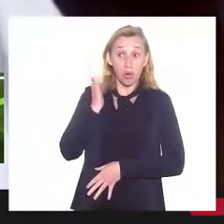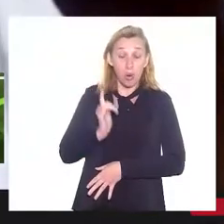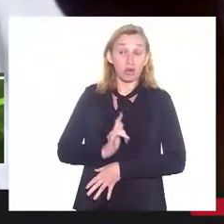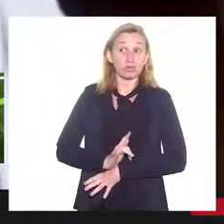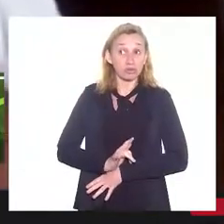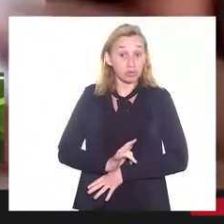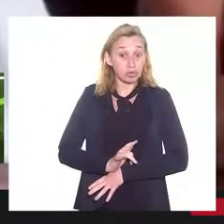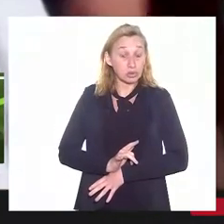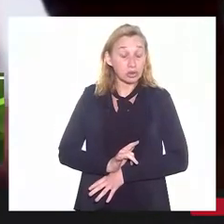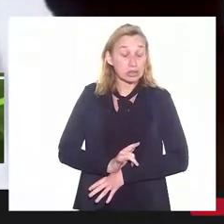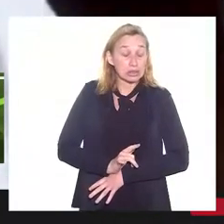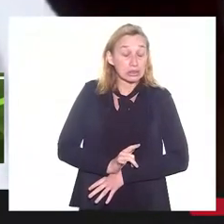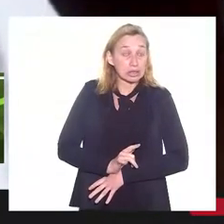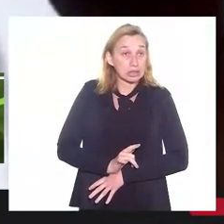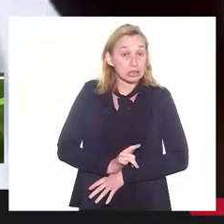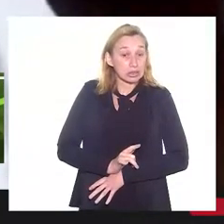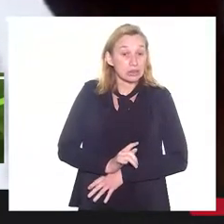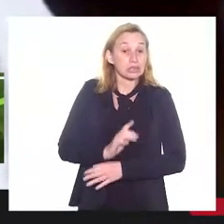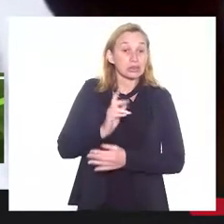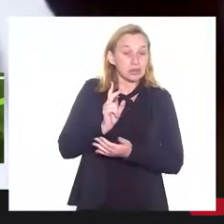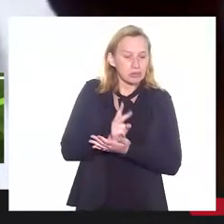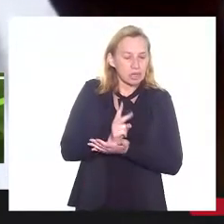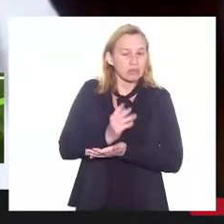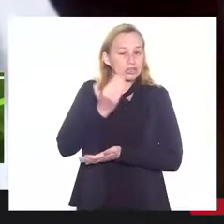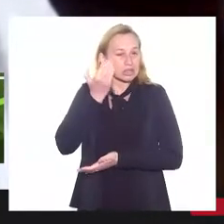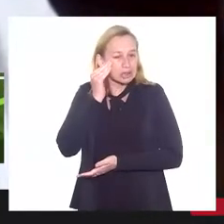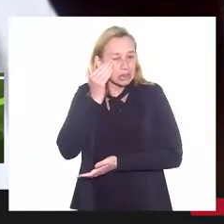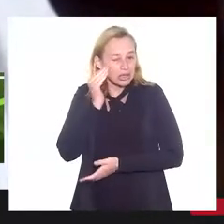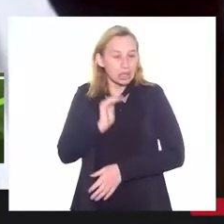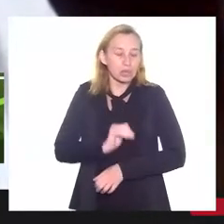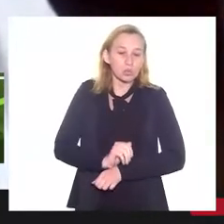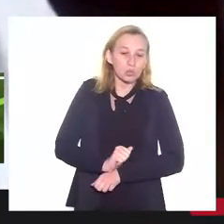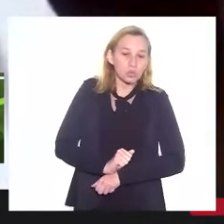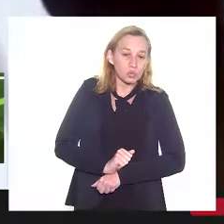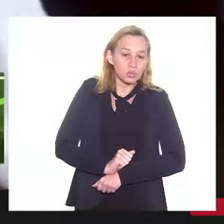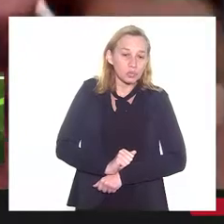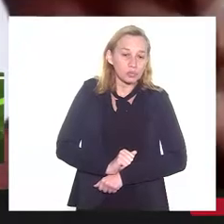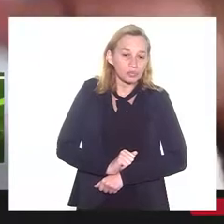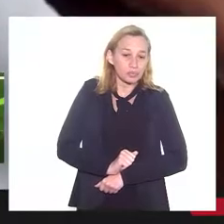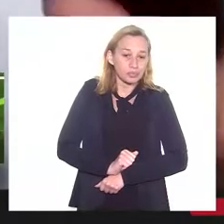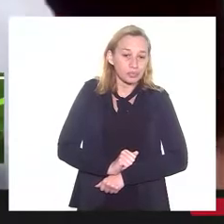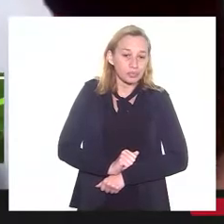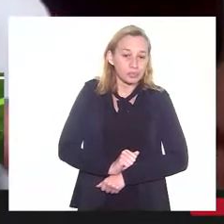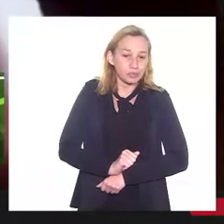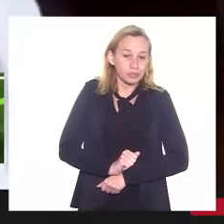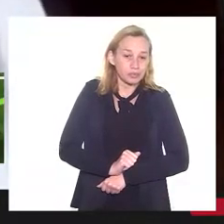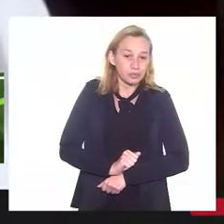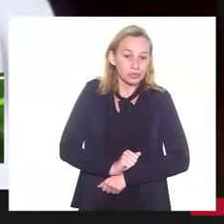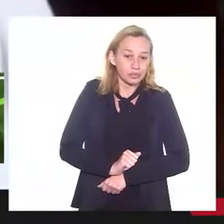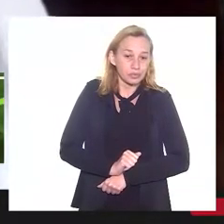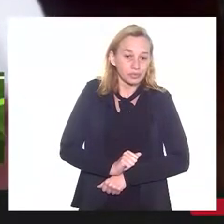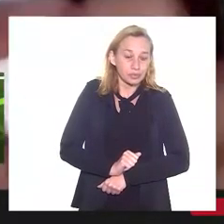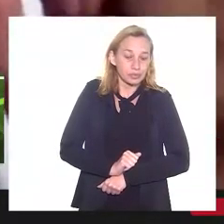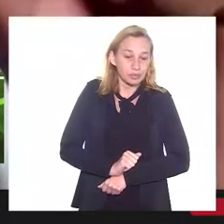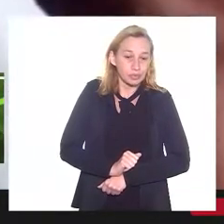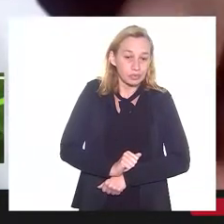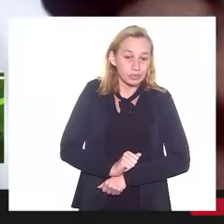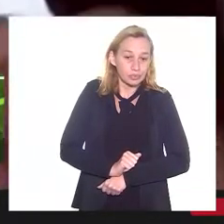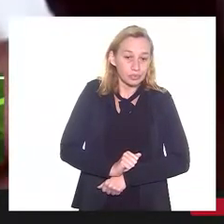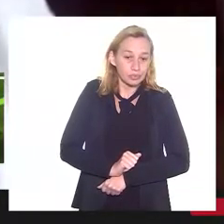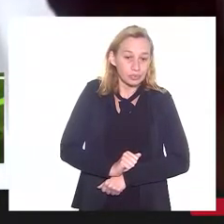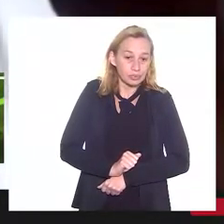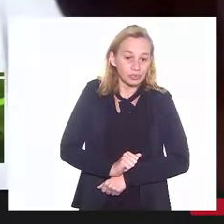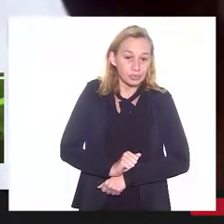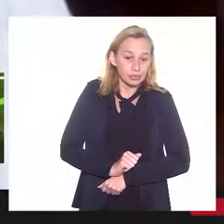é apesar de entender que a intolerância religiosa é o